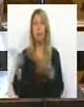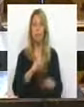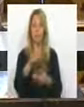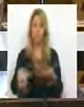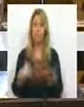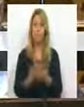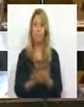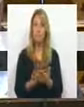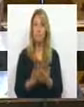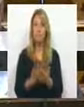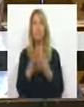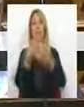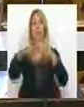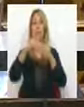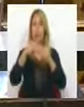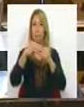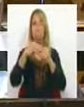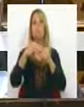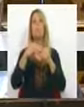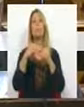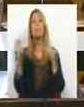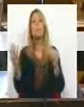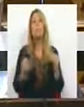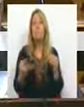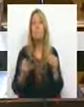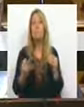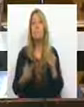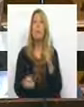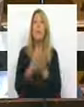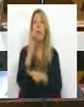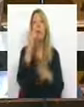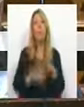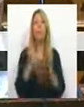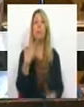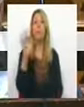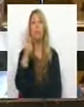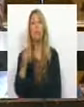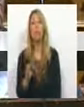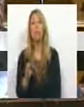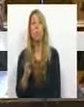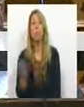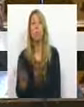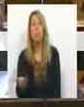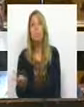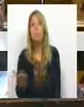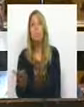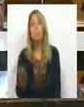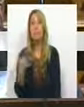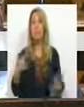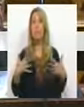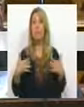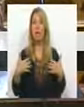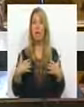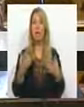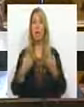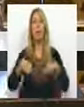uma proposta de aditamento em que criava, de facto, este imposto de 5%. Entretanto, na sexta-feira,